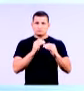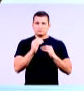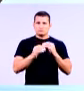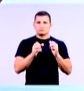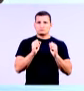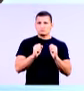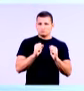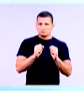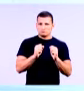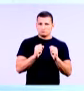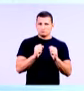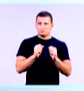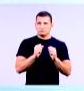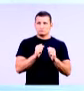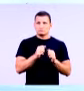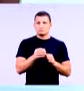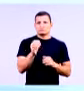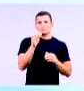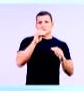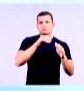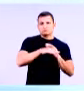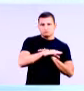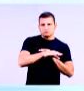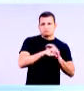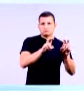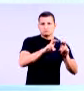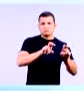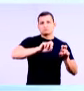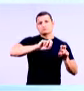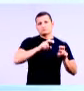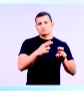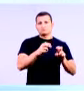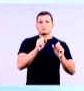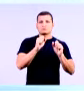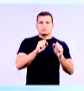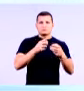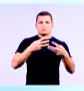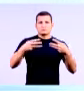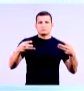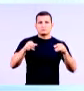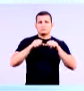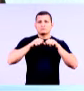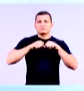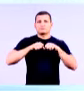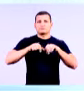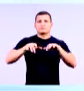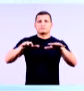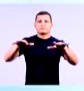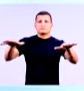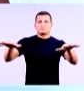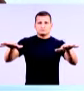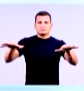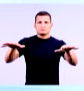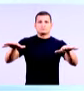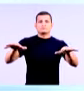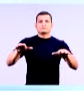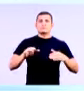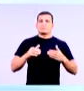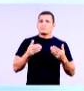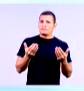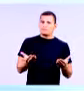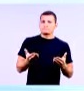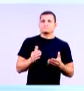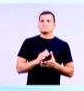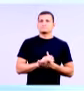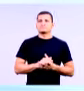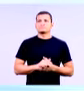no computador ou pode estar distribuído na rede, né? Então, você,